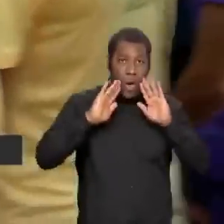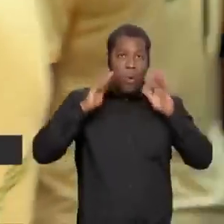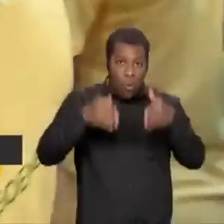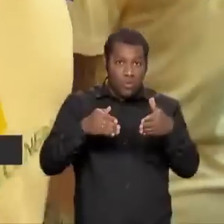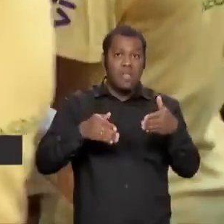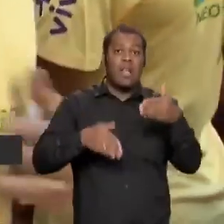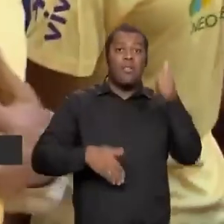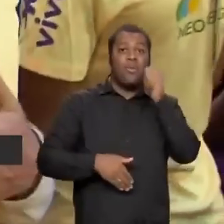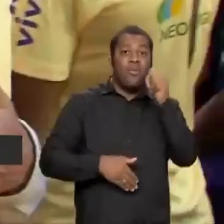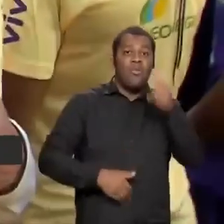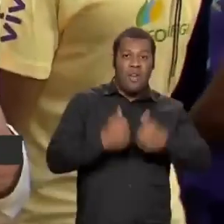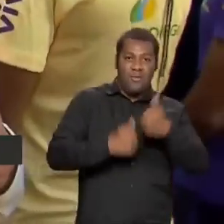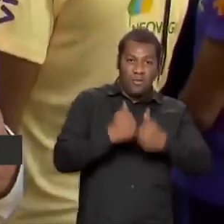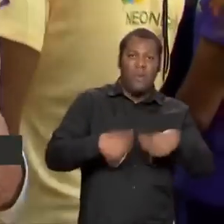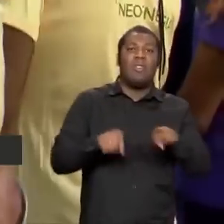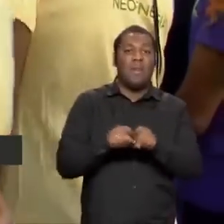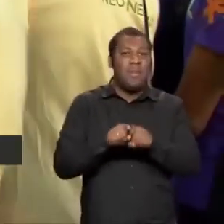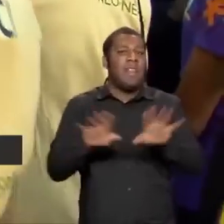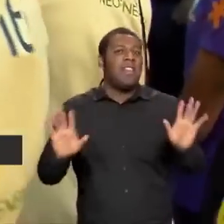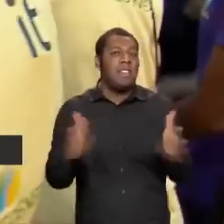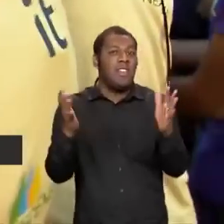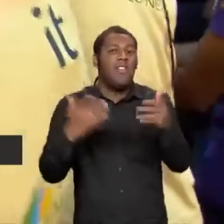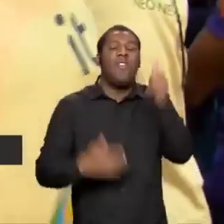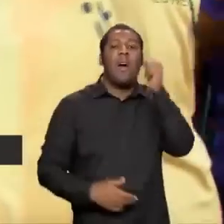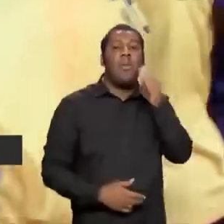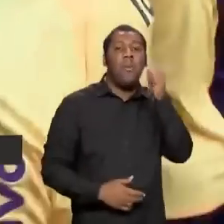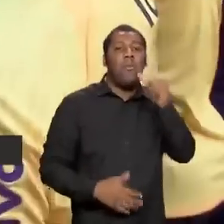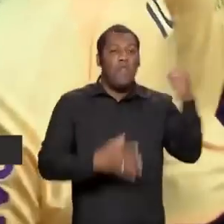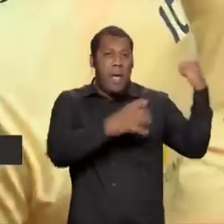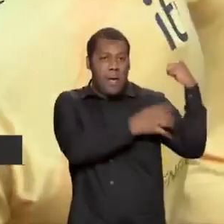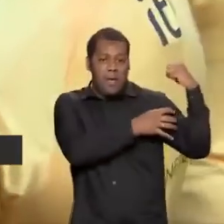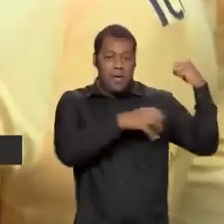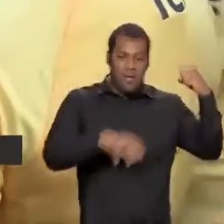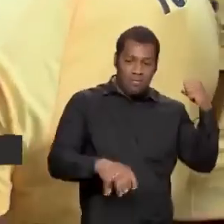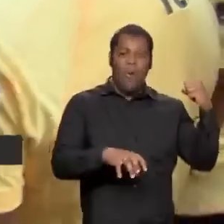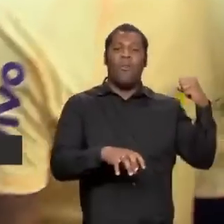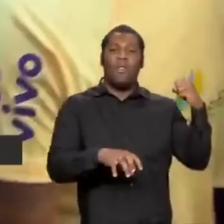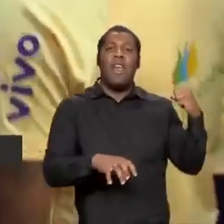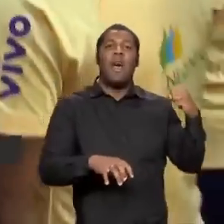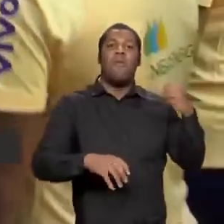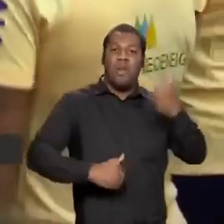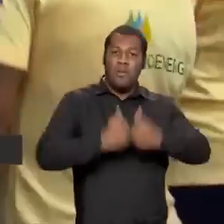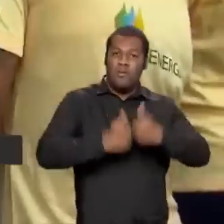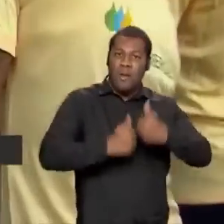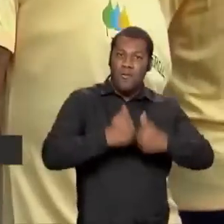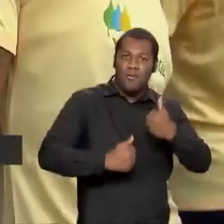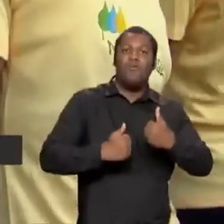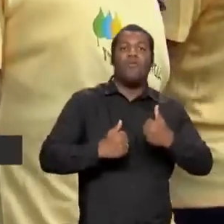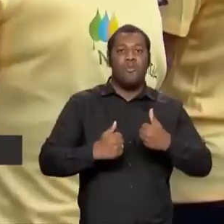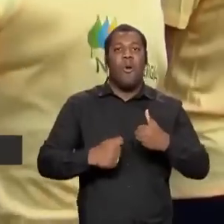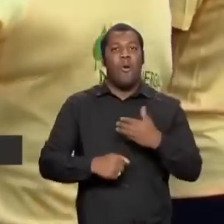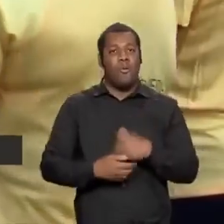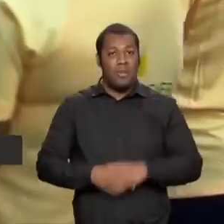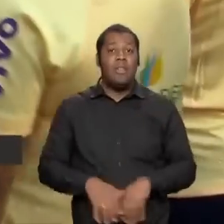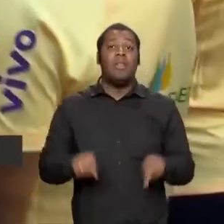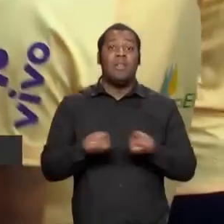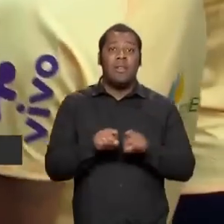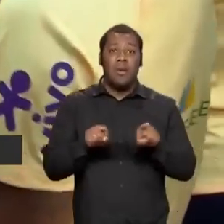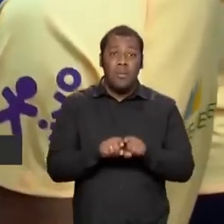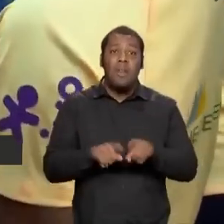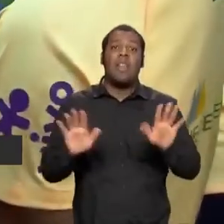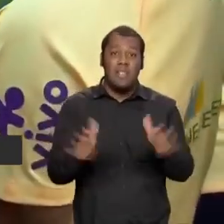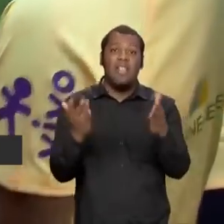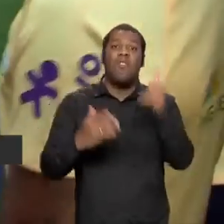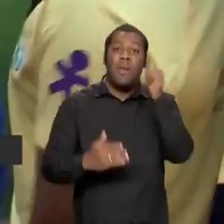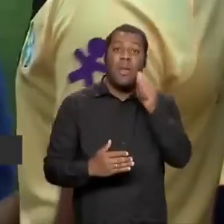feminino, empoderamento da menina e da mulher na prática do futebol, aumento da participação feminina no